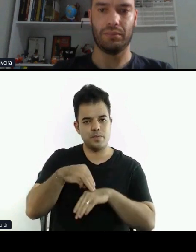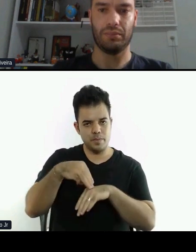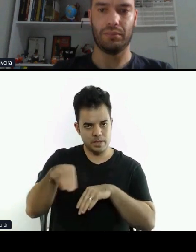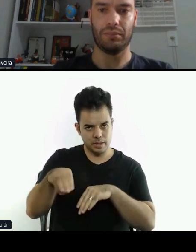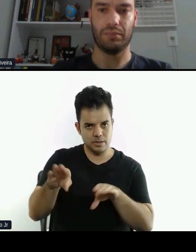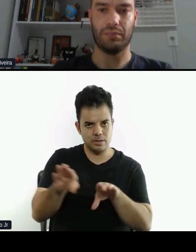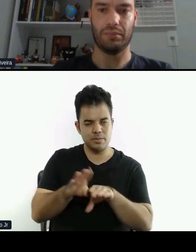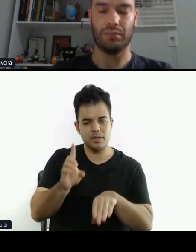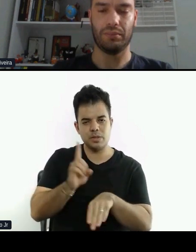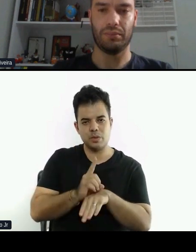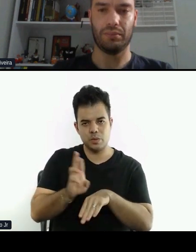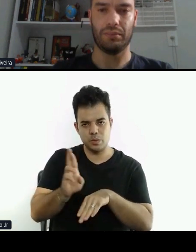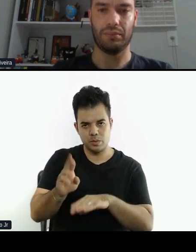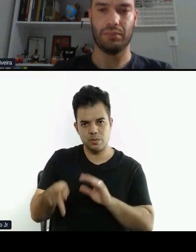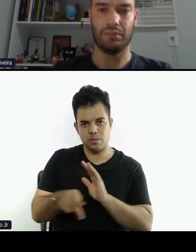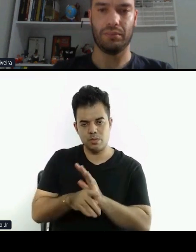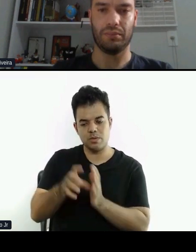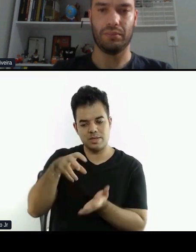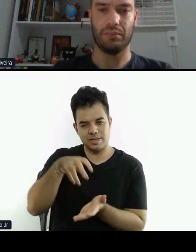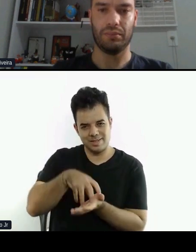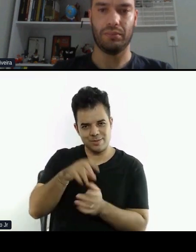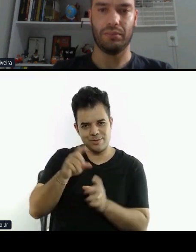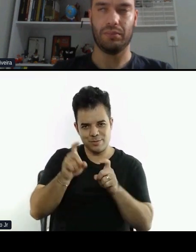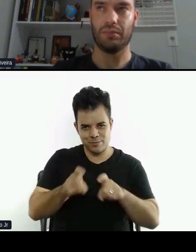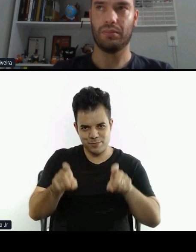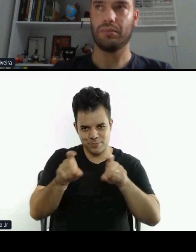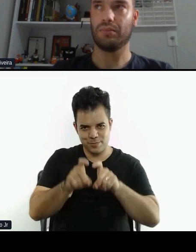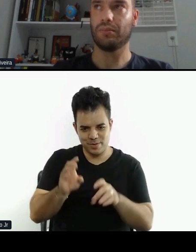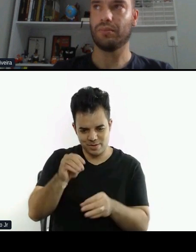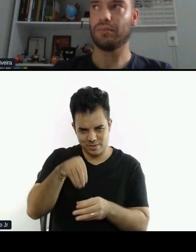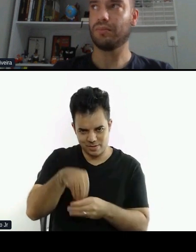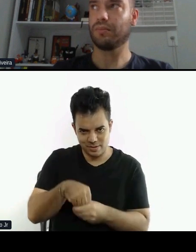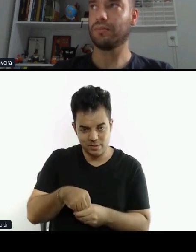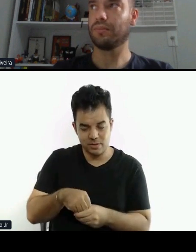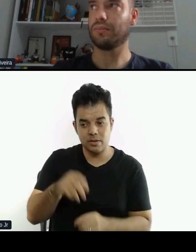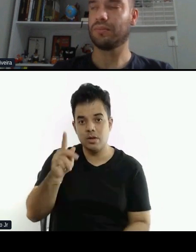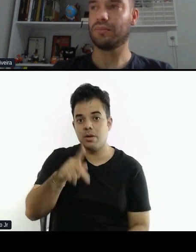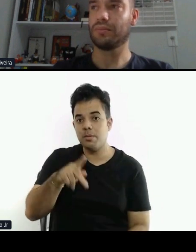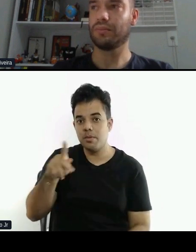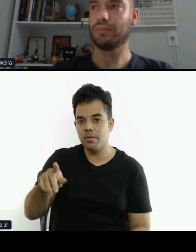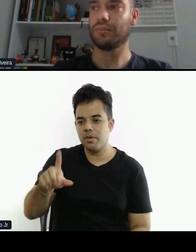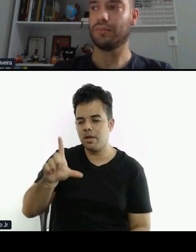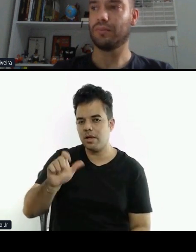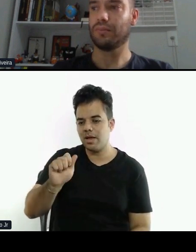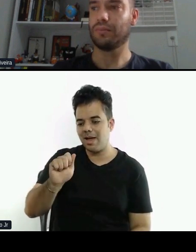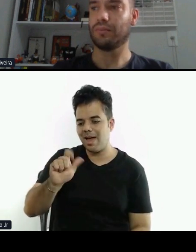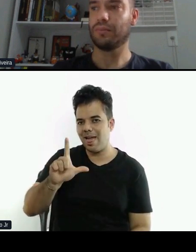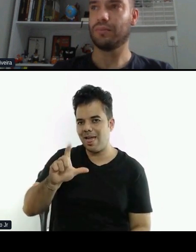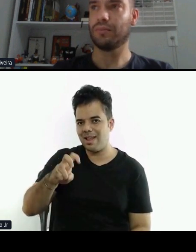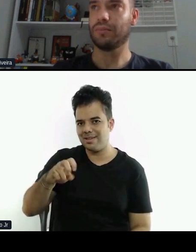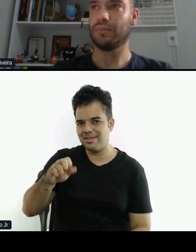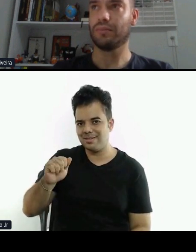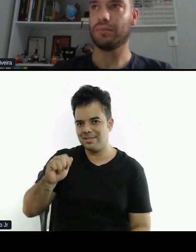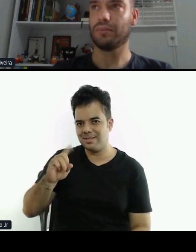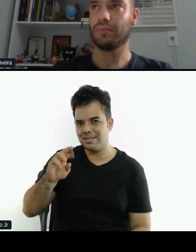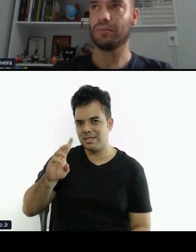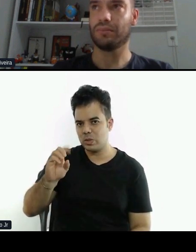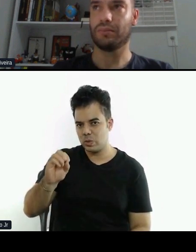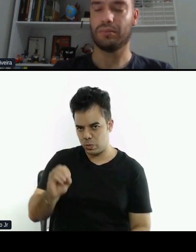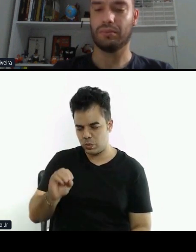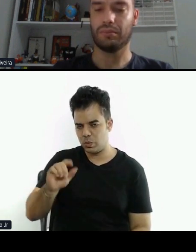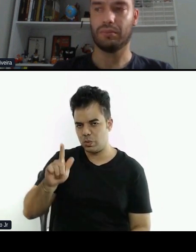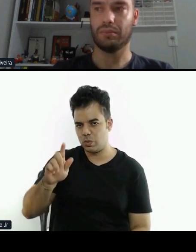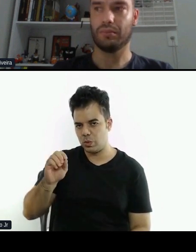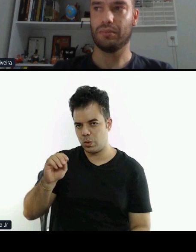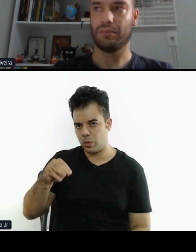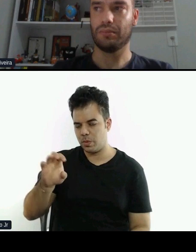doutorado lá no Centro de Informática. E o professor Alexandro Gomes foi que jogou a gente assim contra a